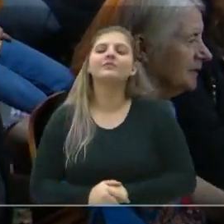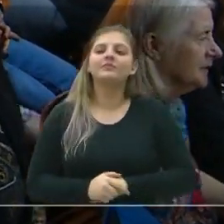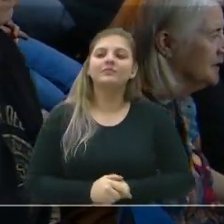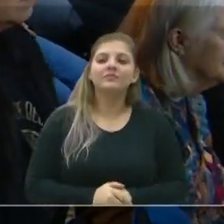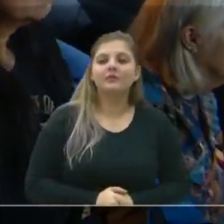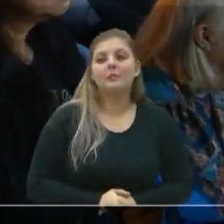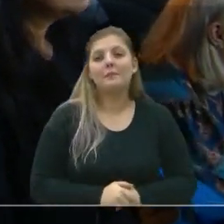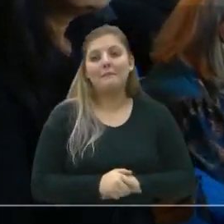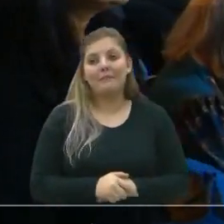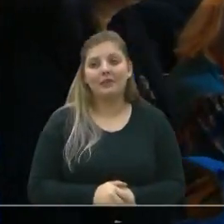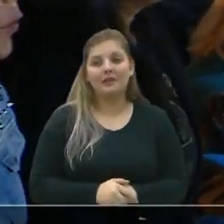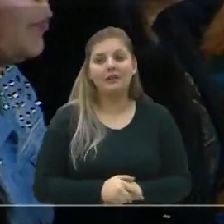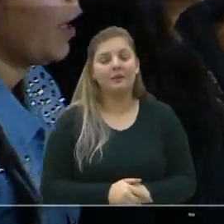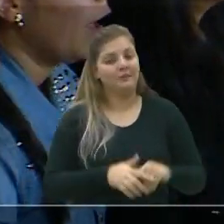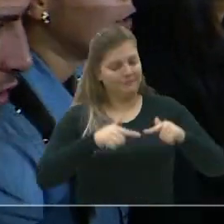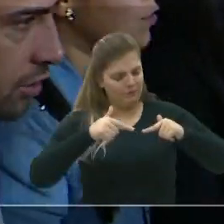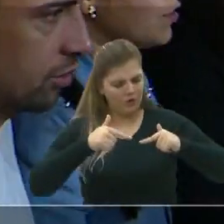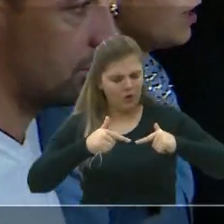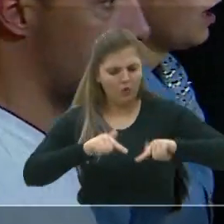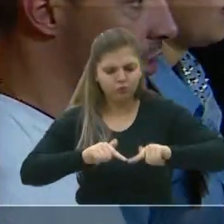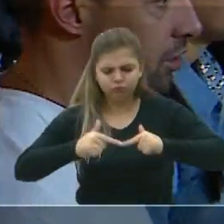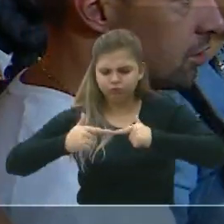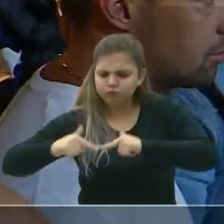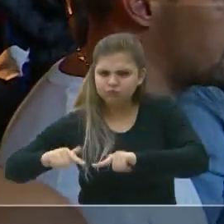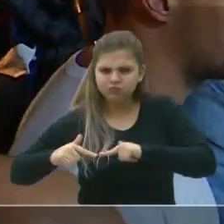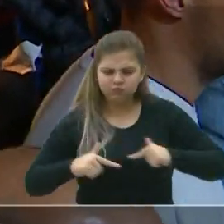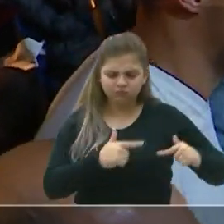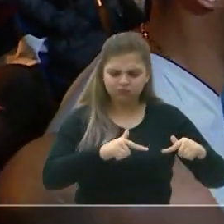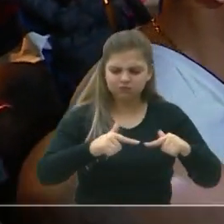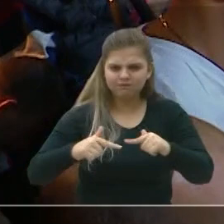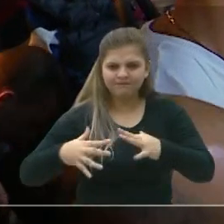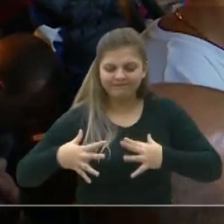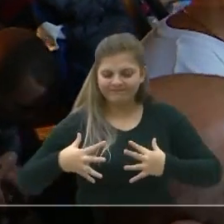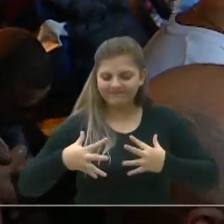batalhas. Ele não perde as